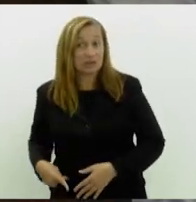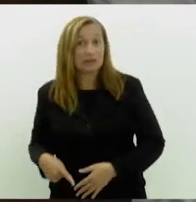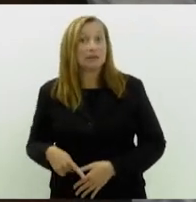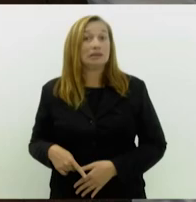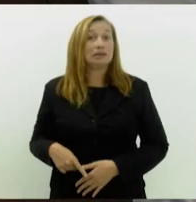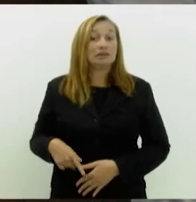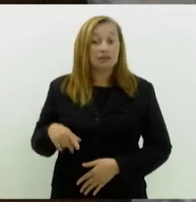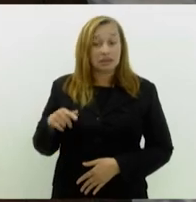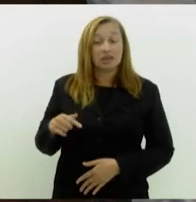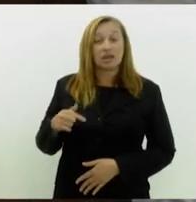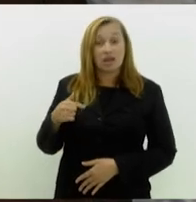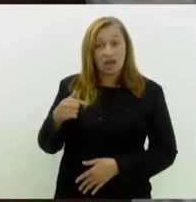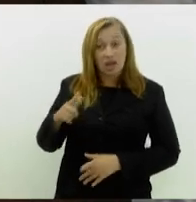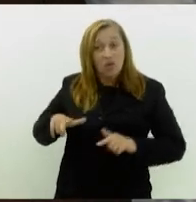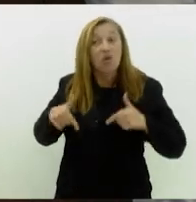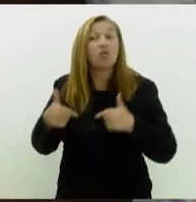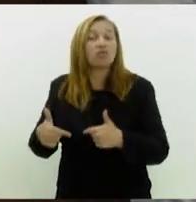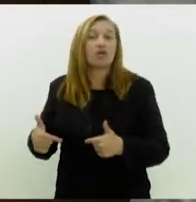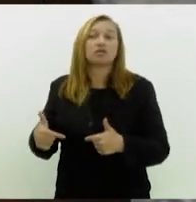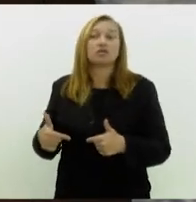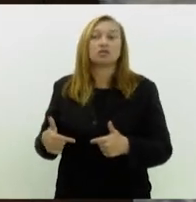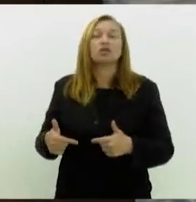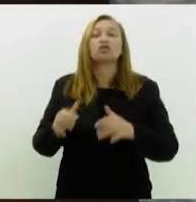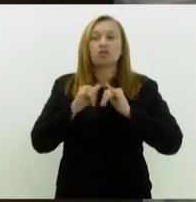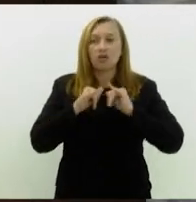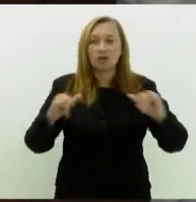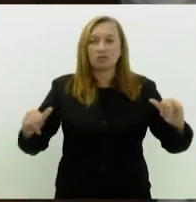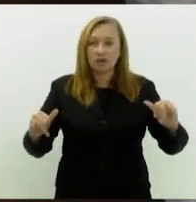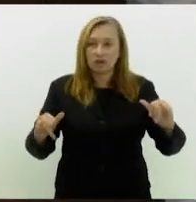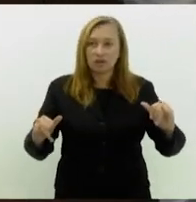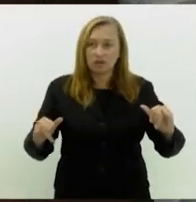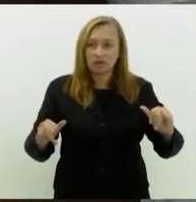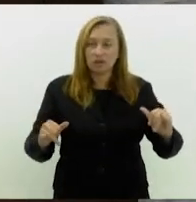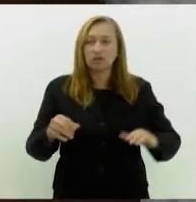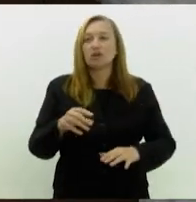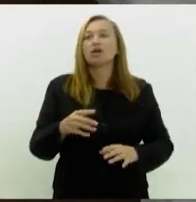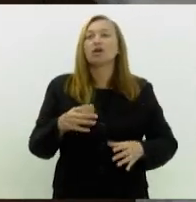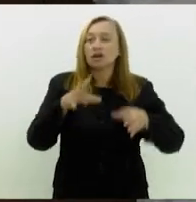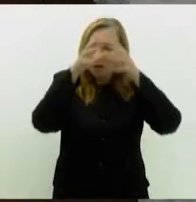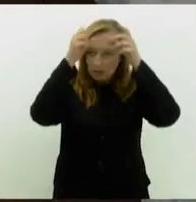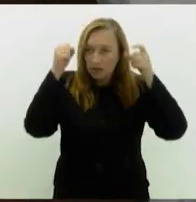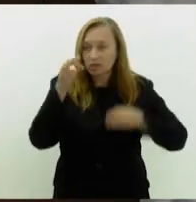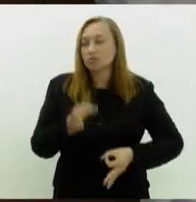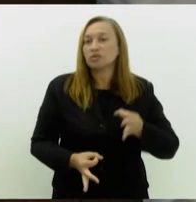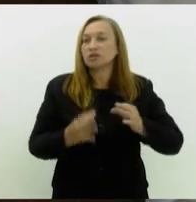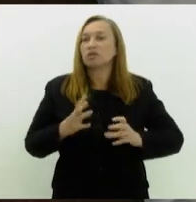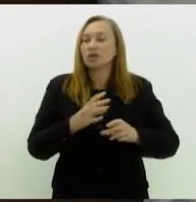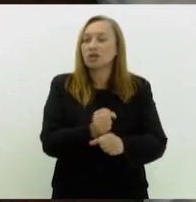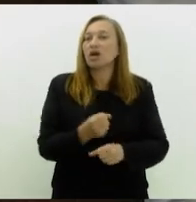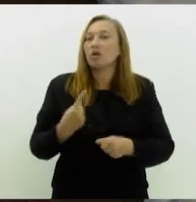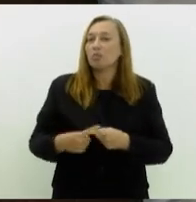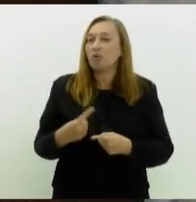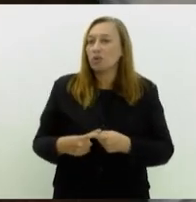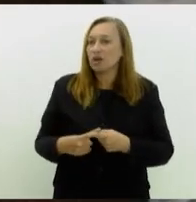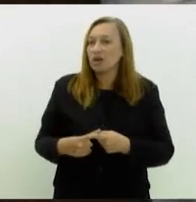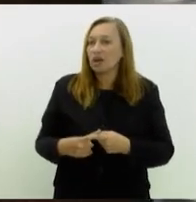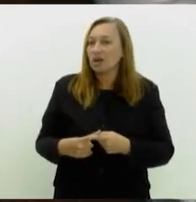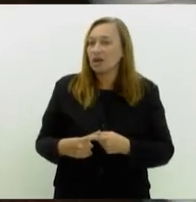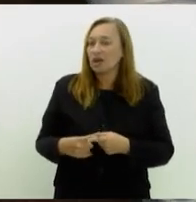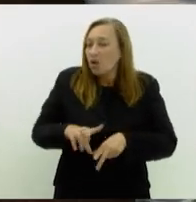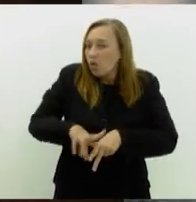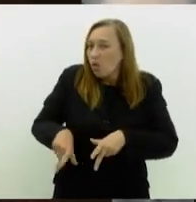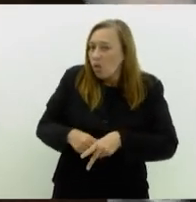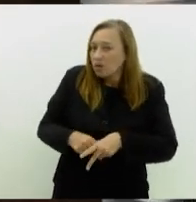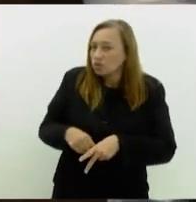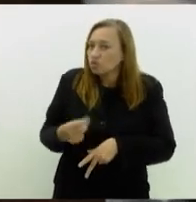comir aqui na Assembleia como tem comido eu já vou comunicar os órgãos competentes ao Tribunal de Contas porque essa farra com dinheiro público tem que acabar a